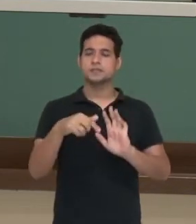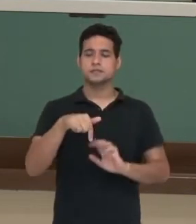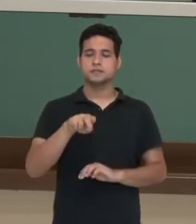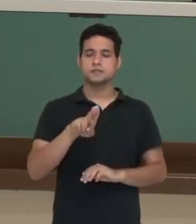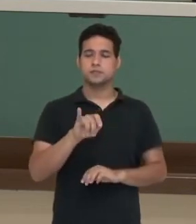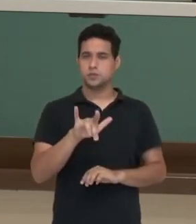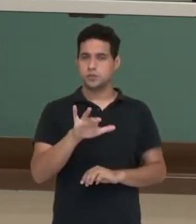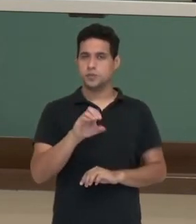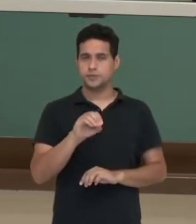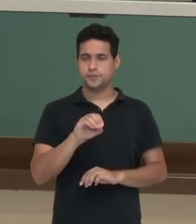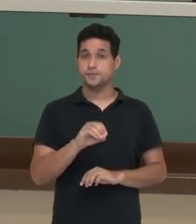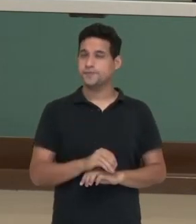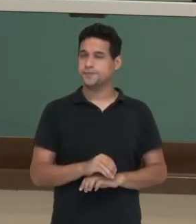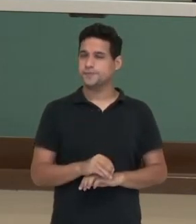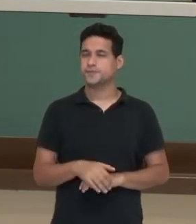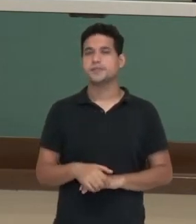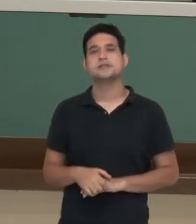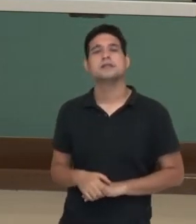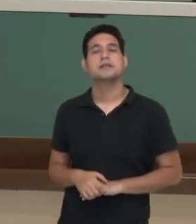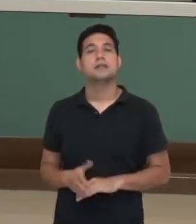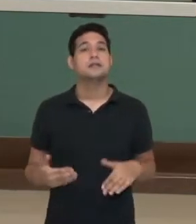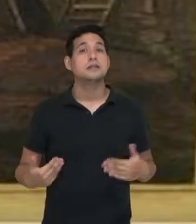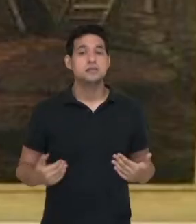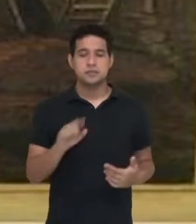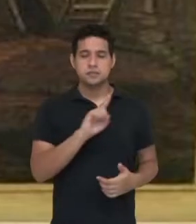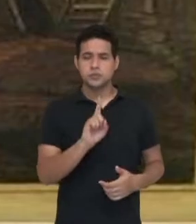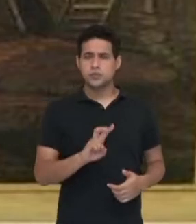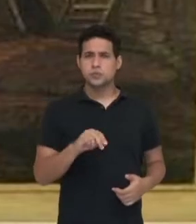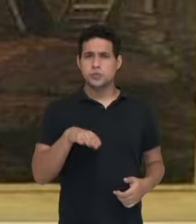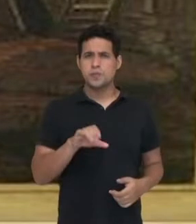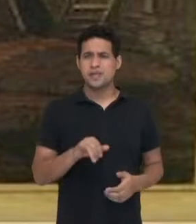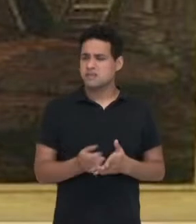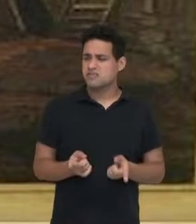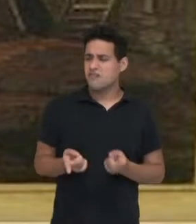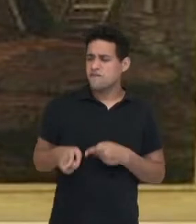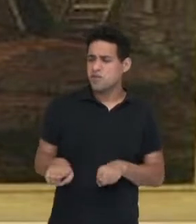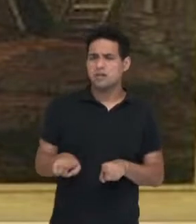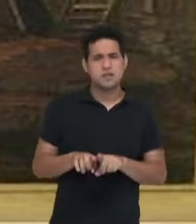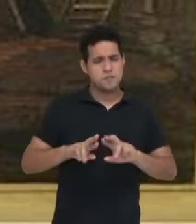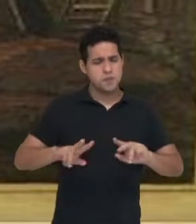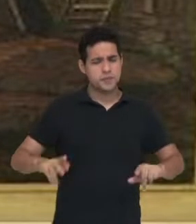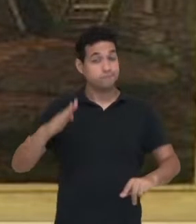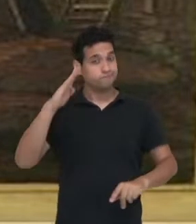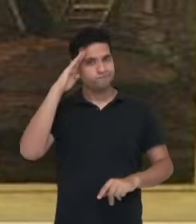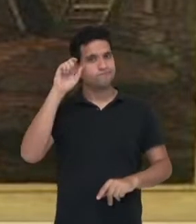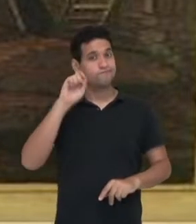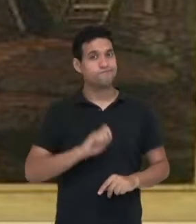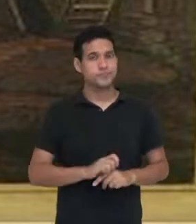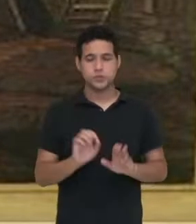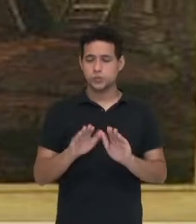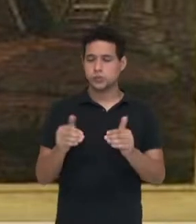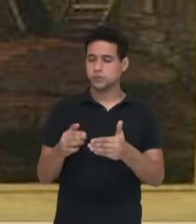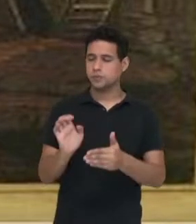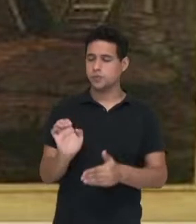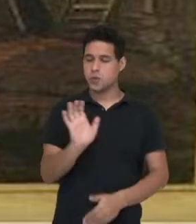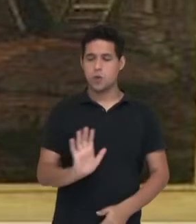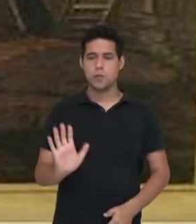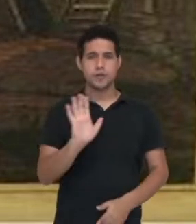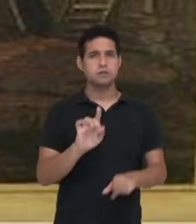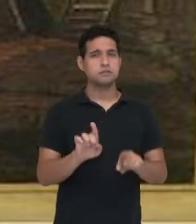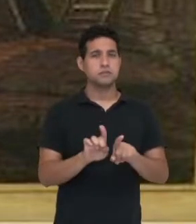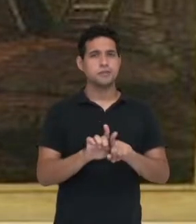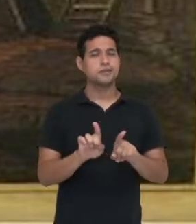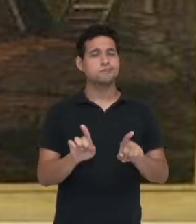Quilombo. Bueno, Zumbi desafiou várias expedições militares de colonos europeus em